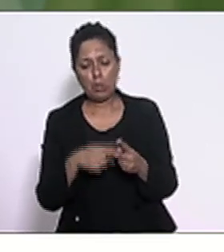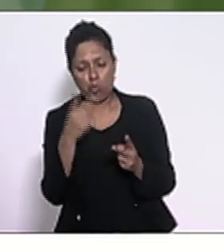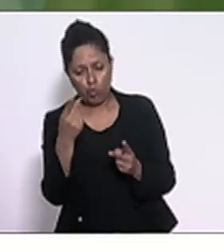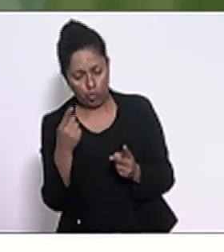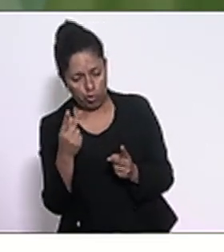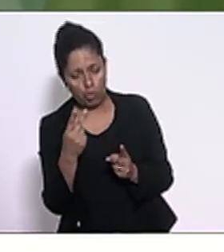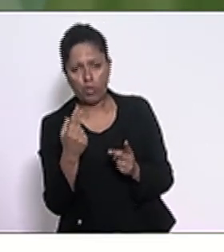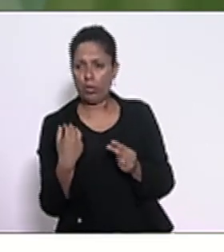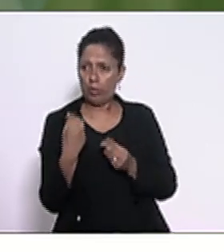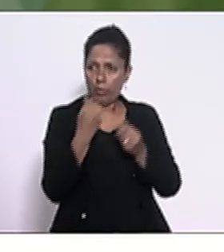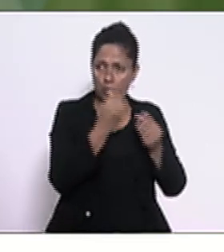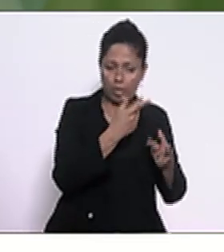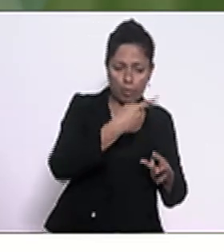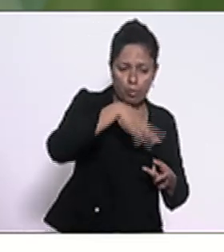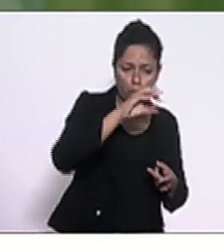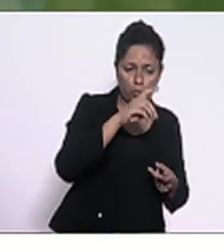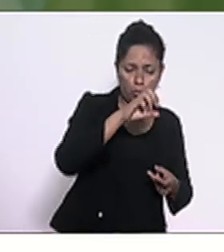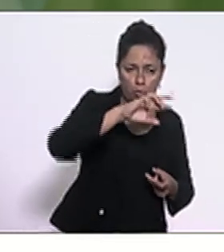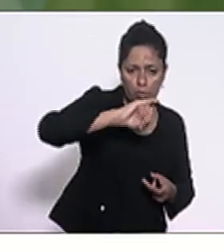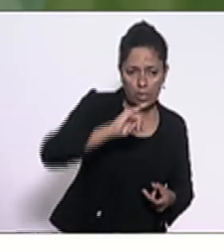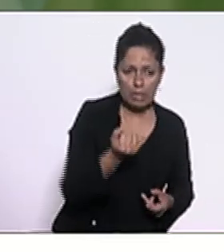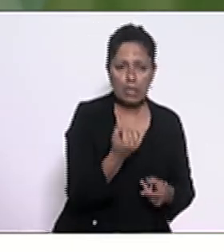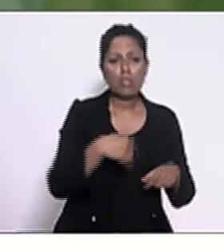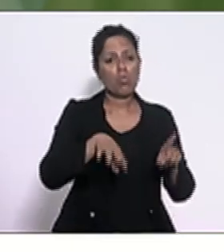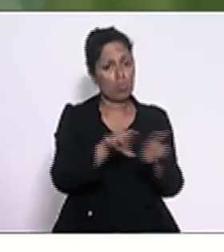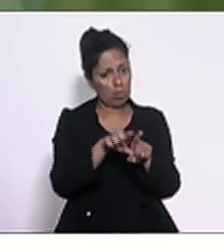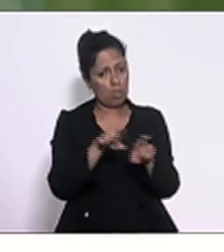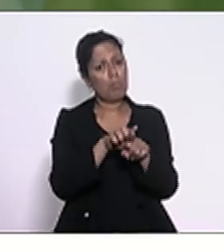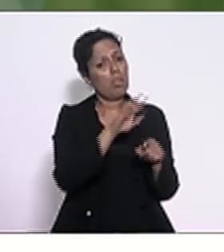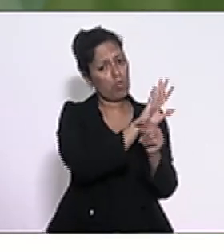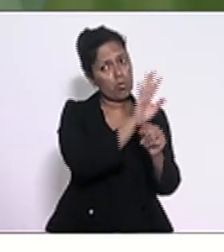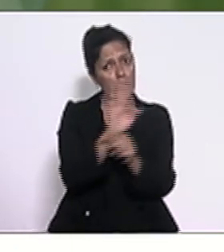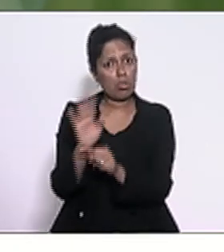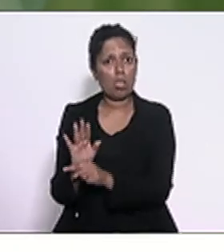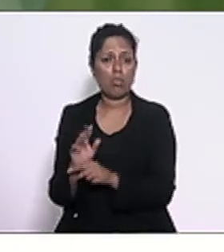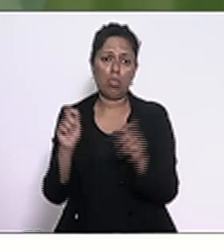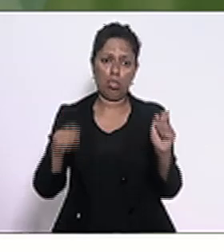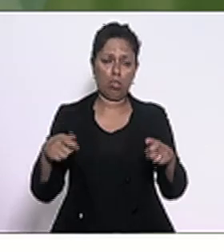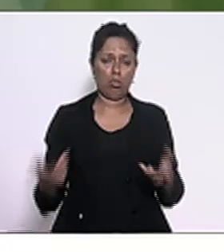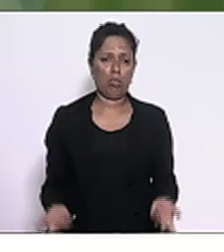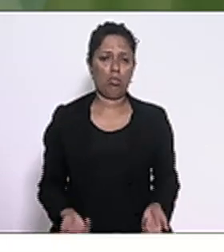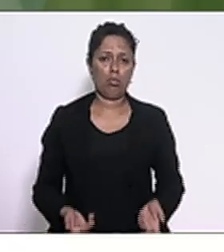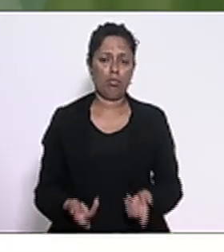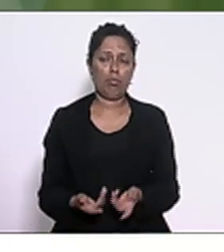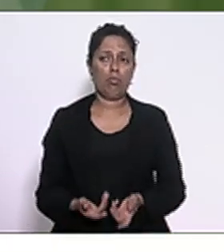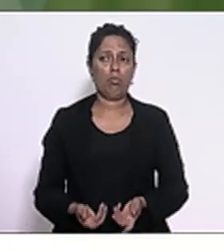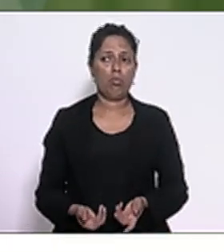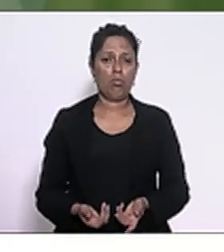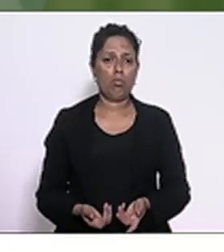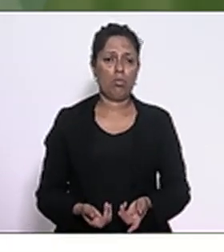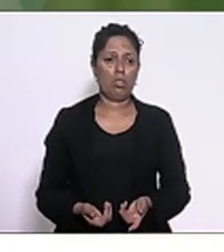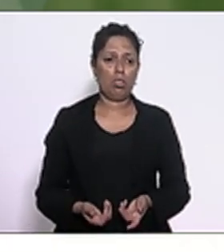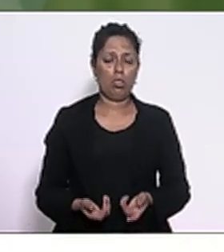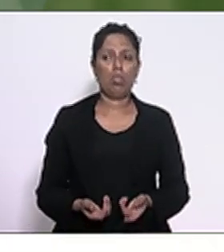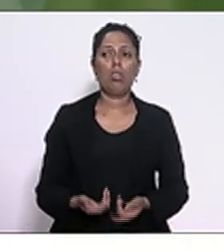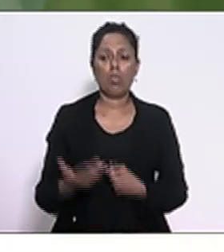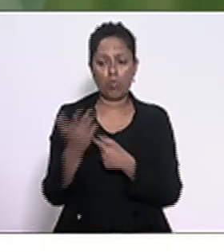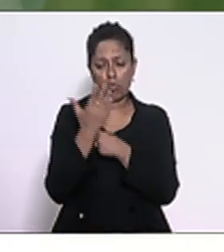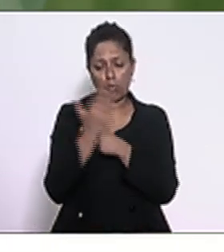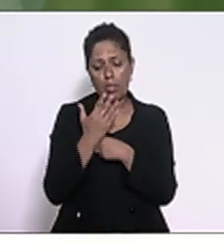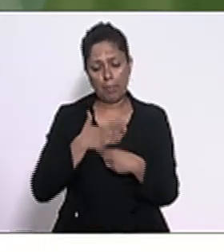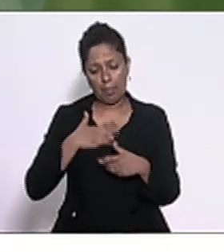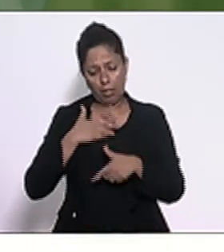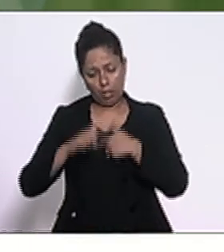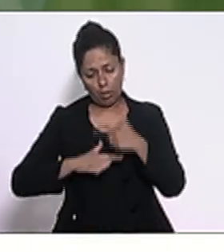isso acaba sendo a reclamação de todos, né, digamos assim, facilitaria muito o nosso trabalho, o nosso nível de resposta